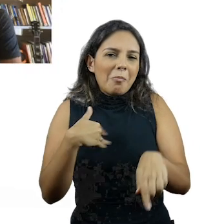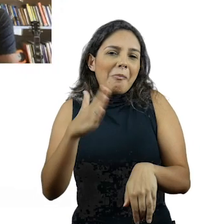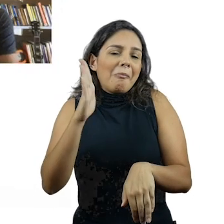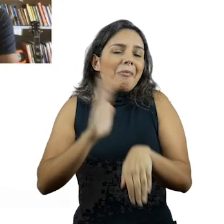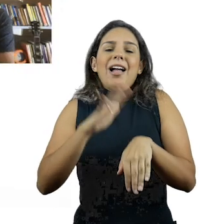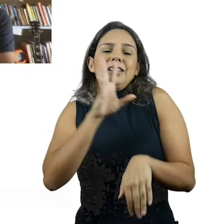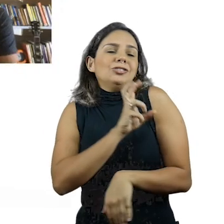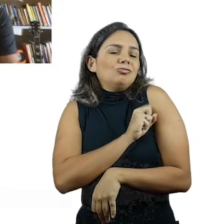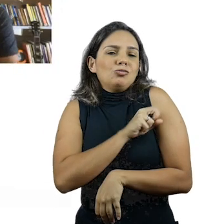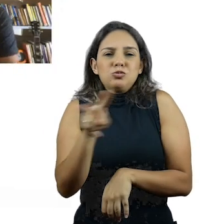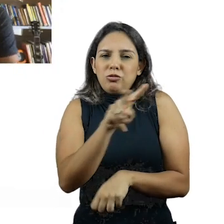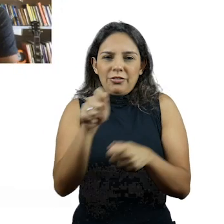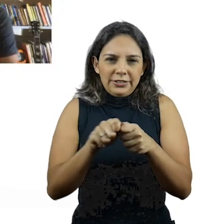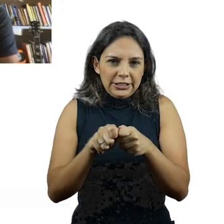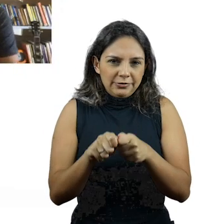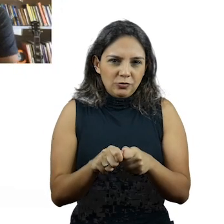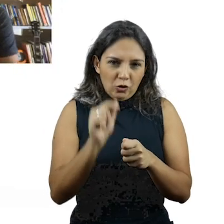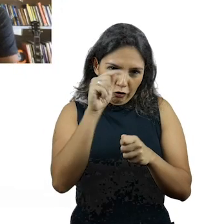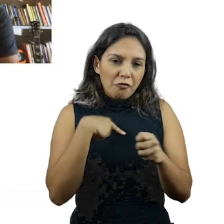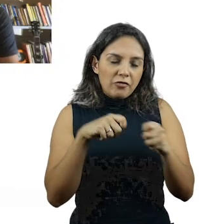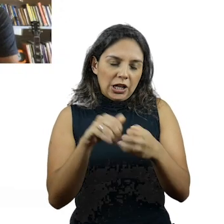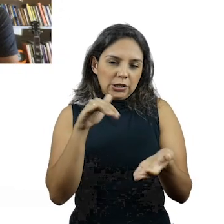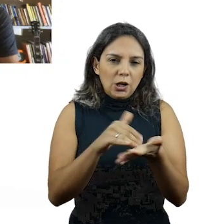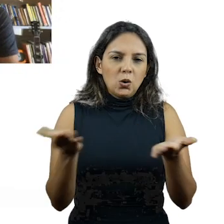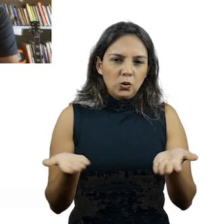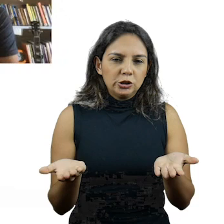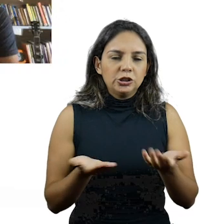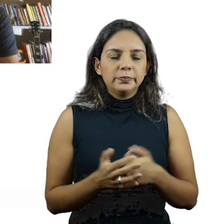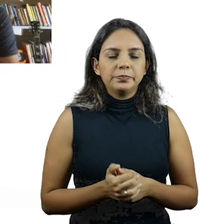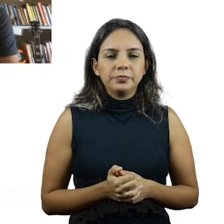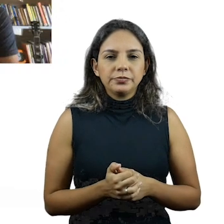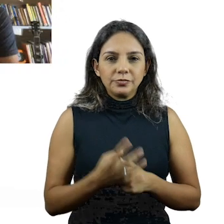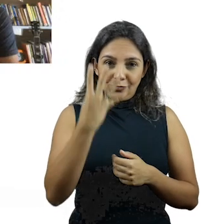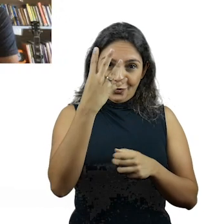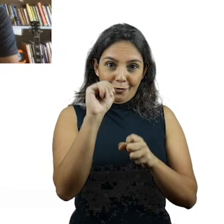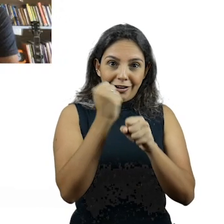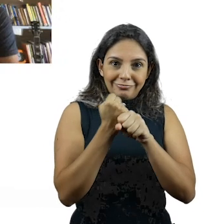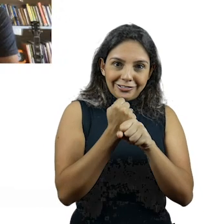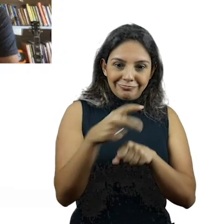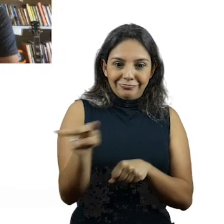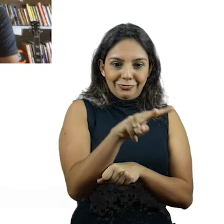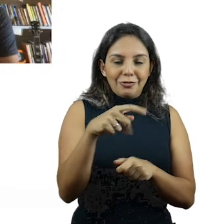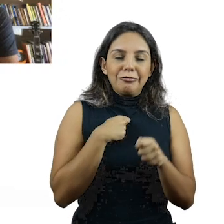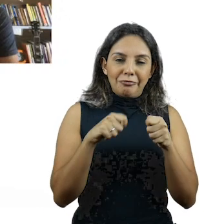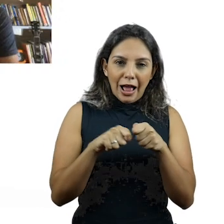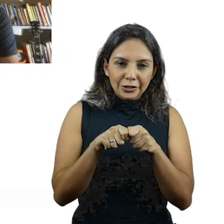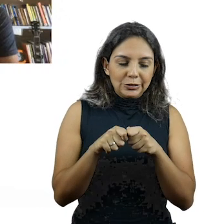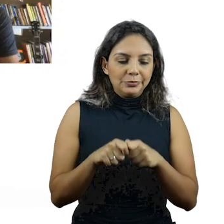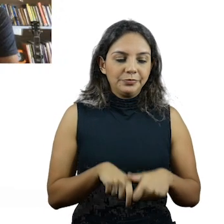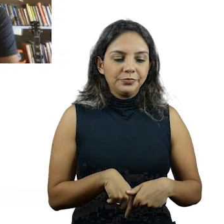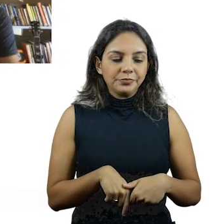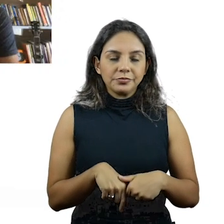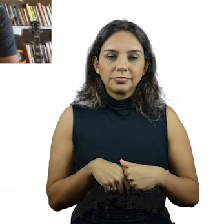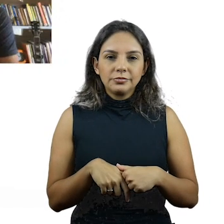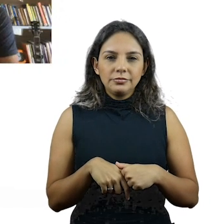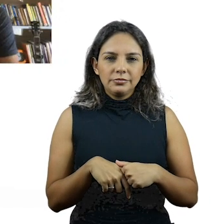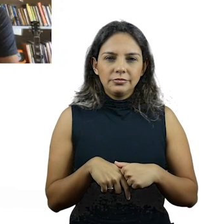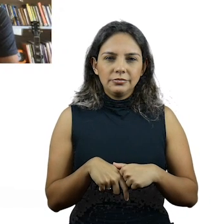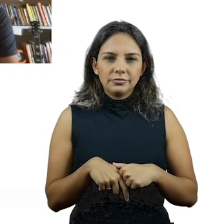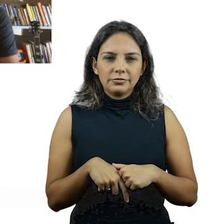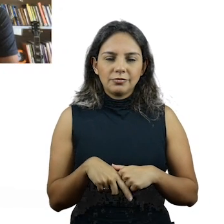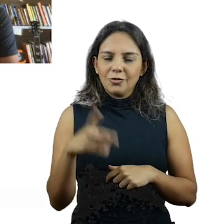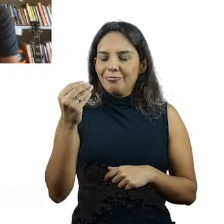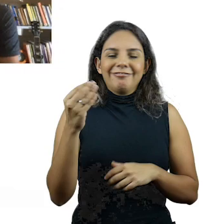fazer, e é o que eu venho fazendo, como eu te disse, há 40 anos, e fico muito